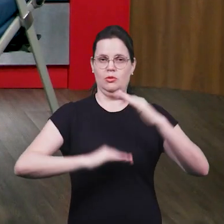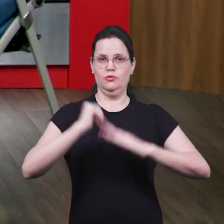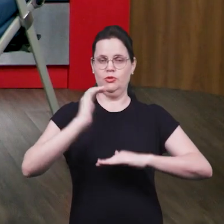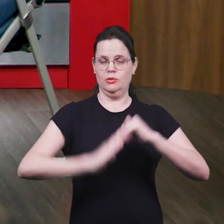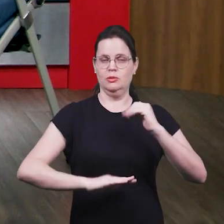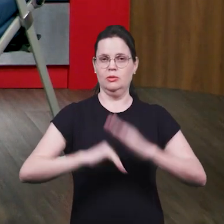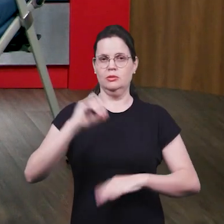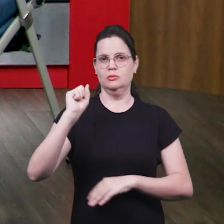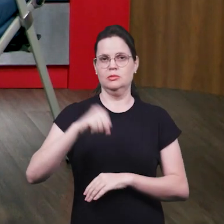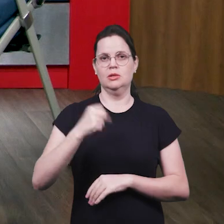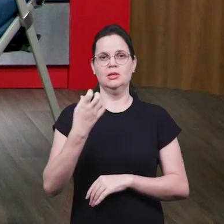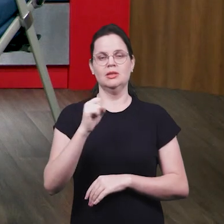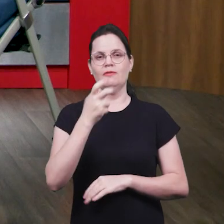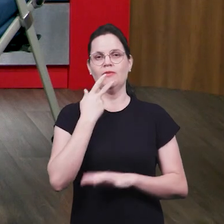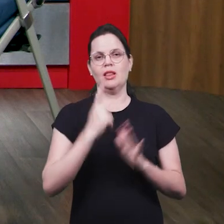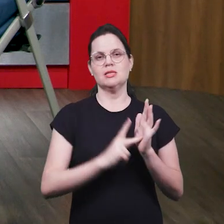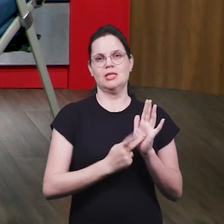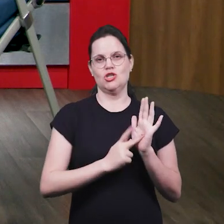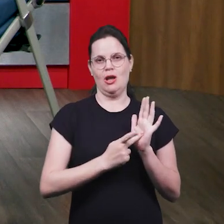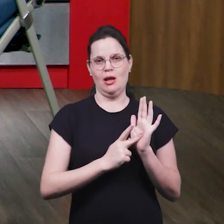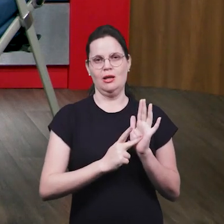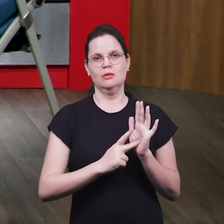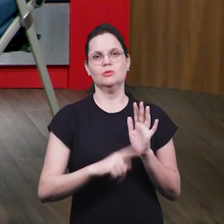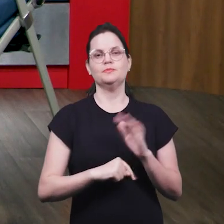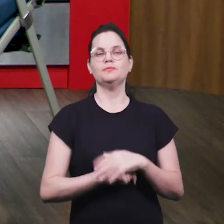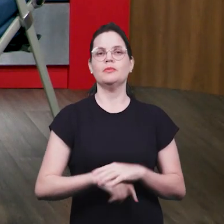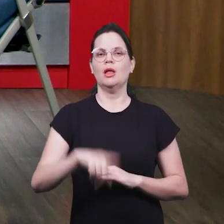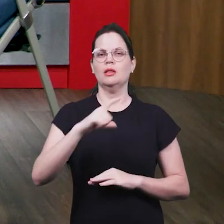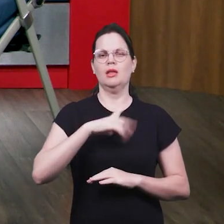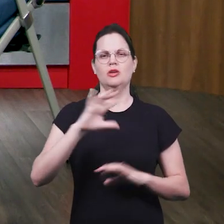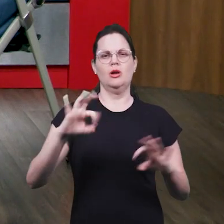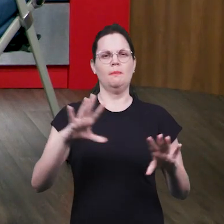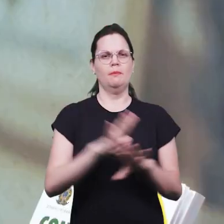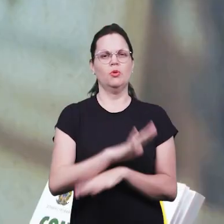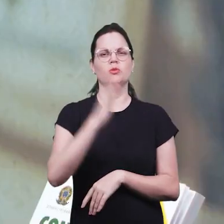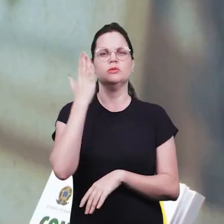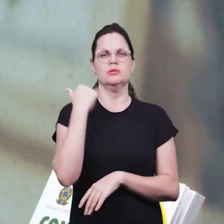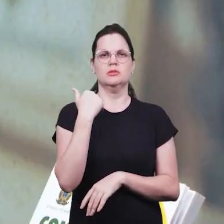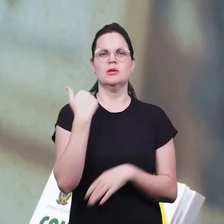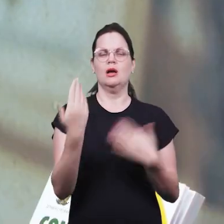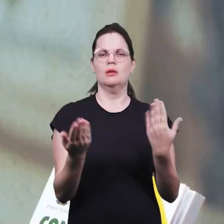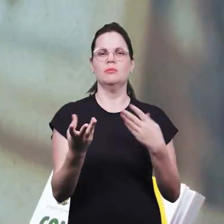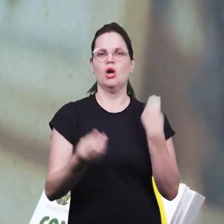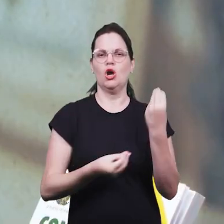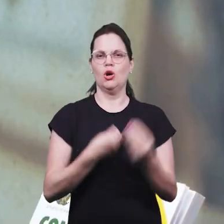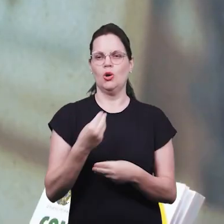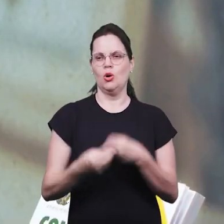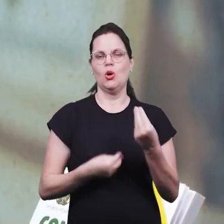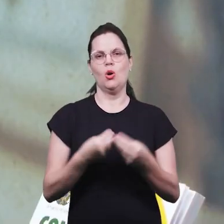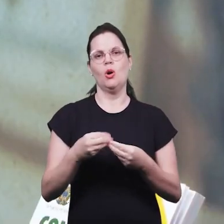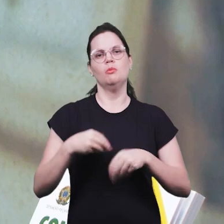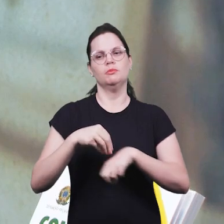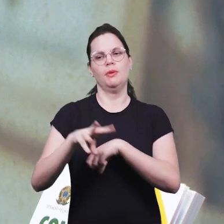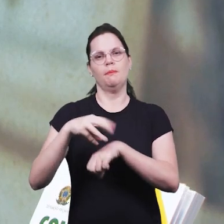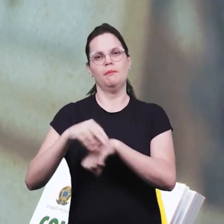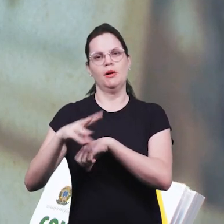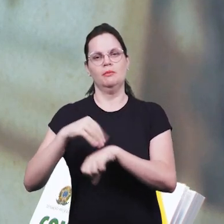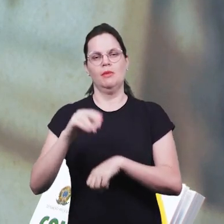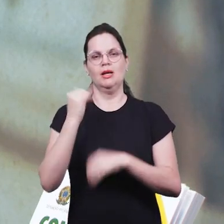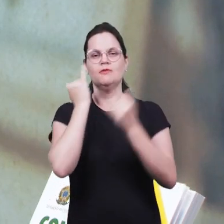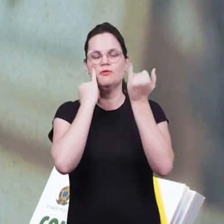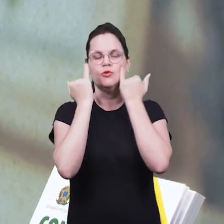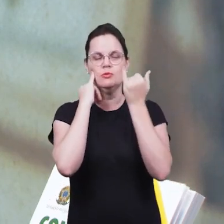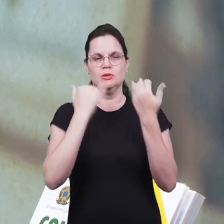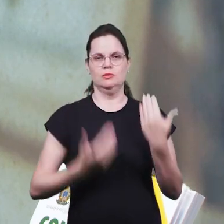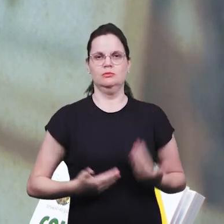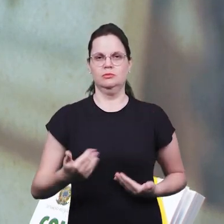E quando a gente fala de sindicato, o sindicato já tem essa habilidade de ter o tratamento com os colaboradores, para